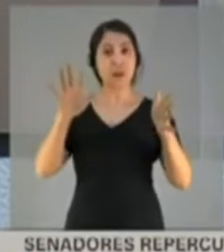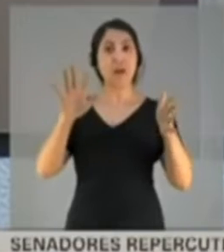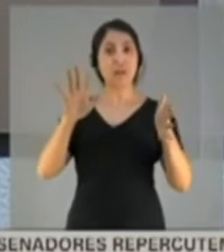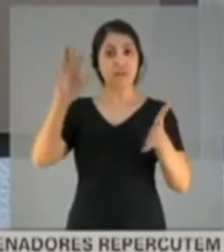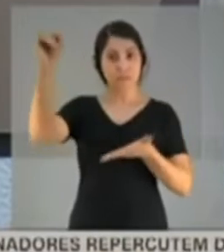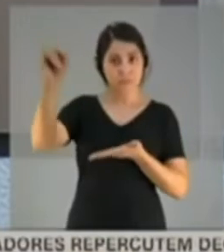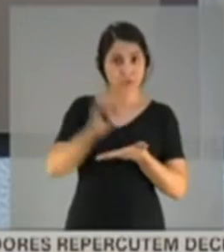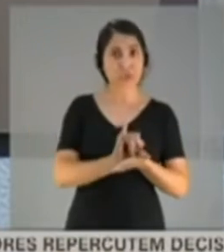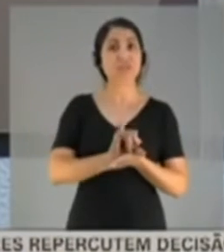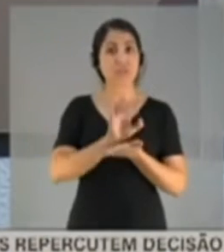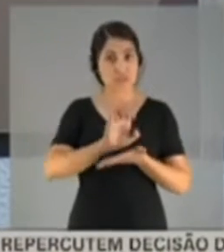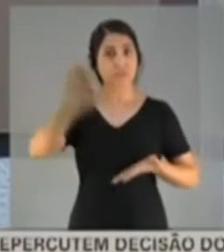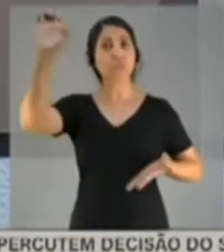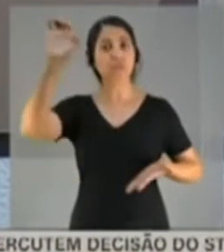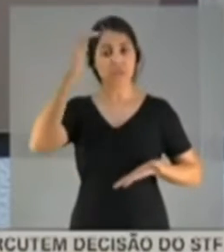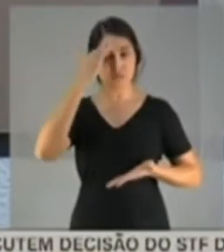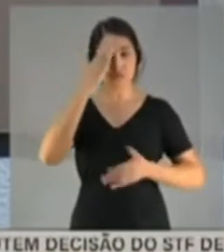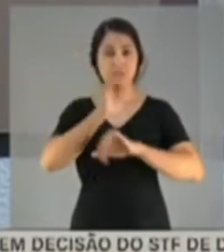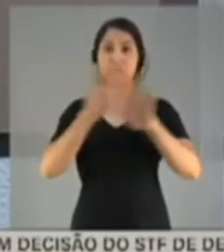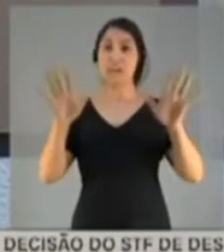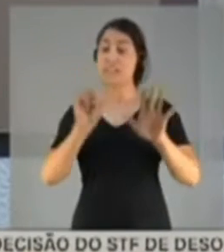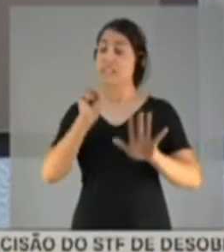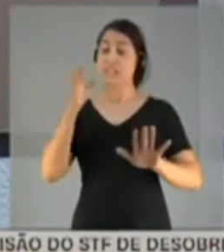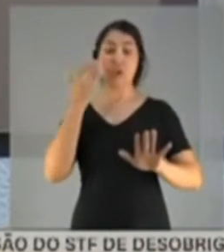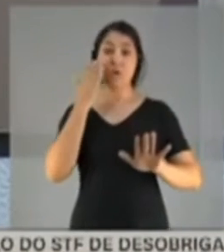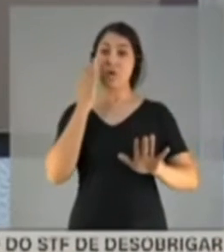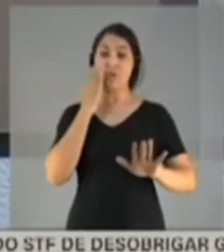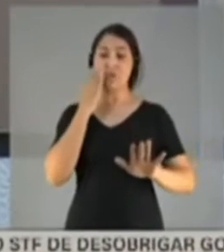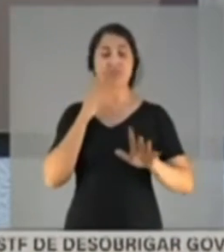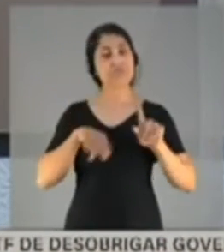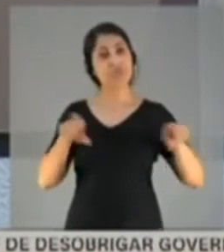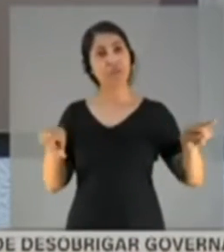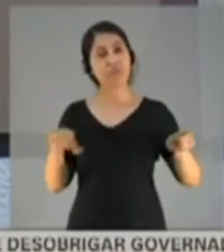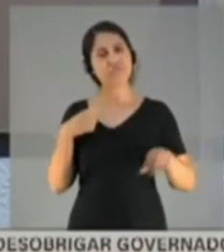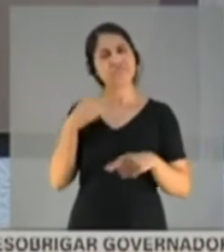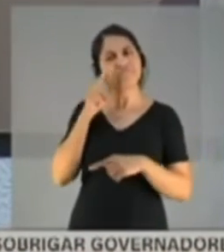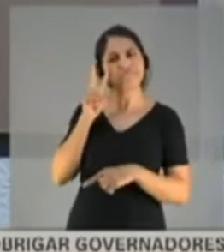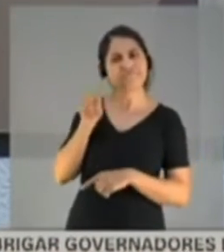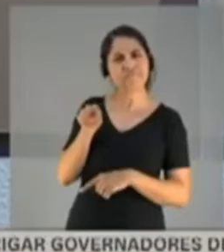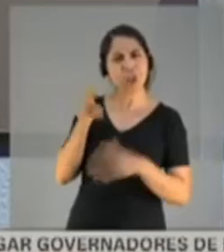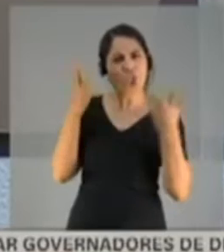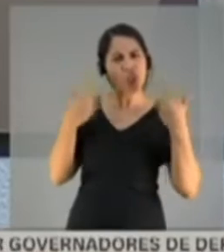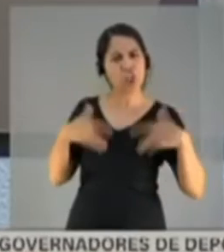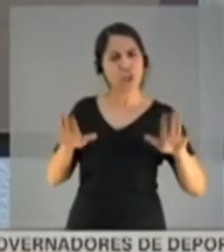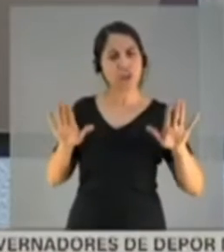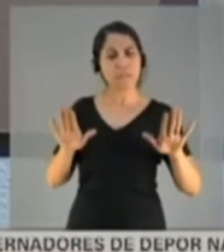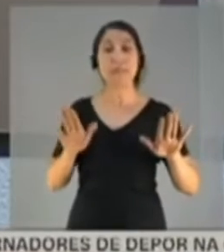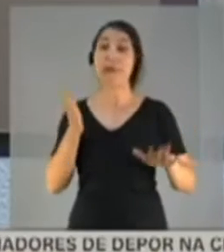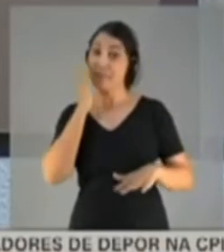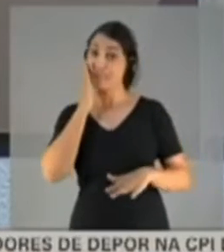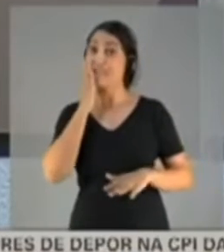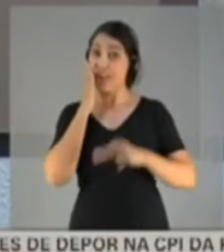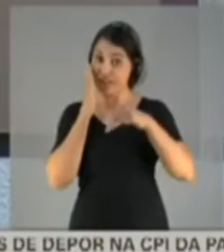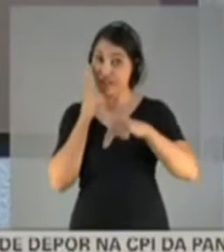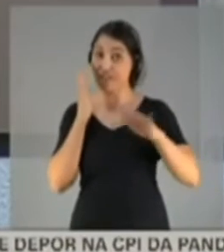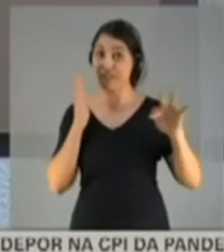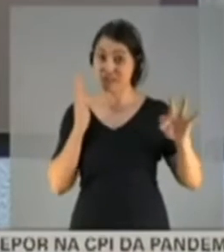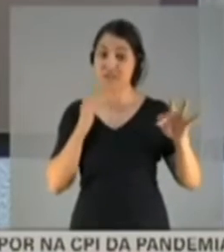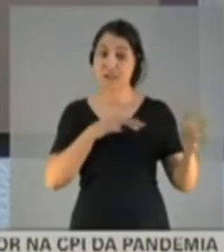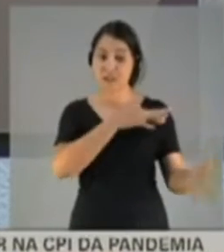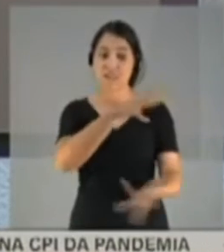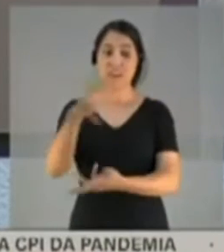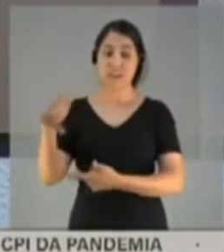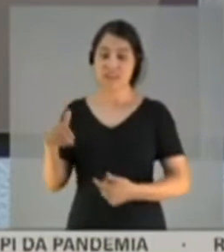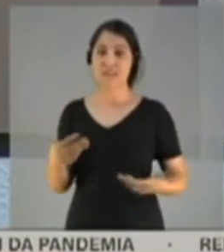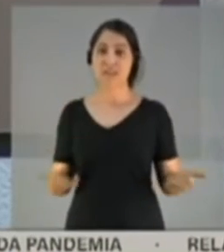não entendesse, acharia aquilo normal. Eu sei o que é uma invoice, uma nota fiscal internacional. Eu sei o que